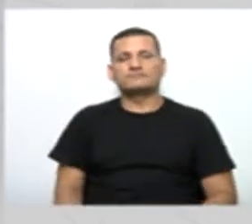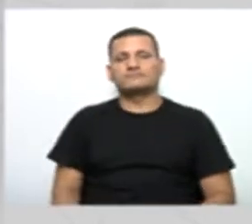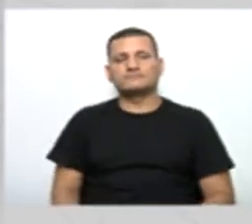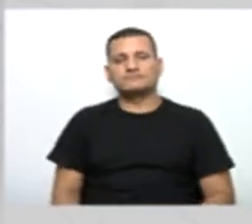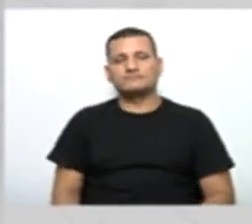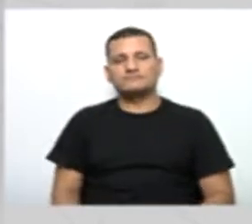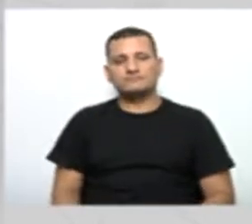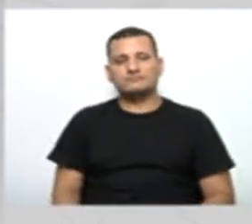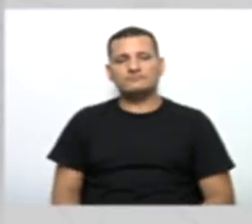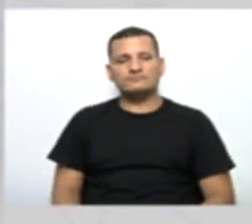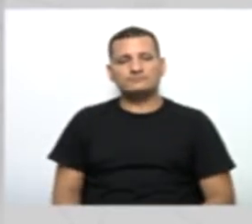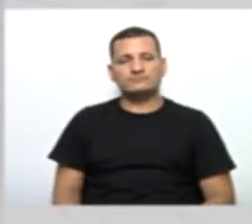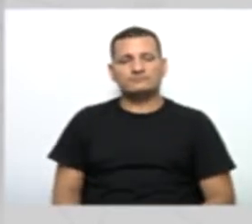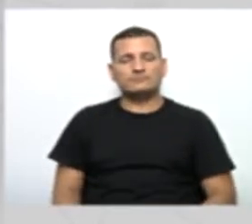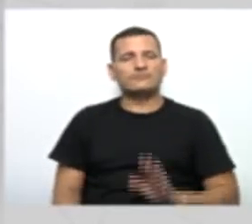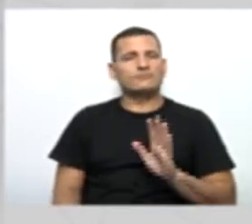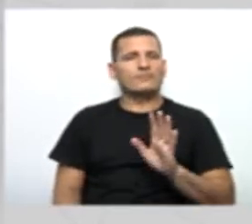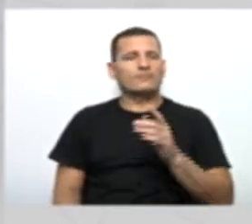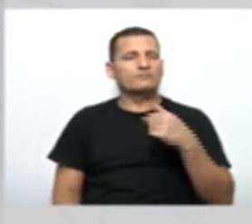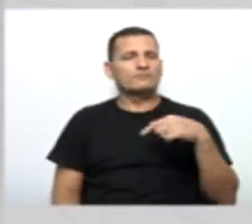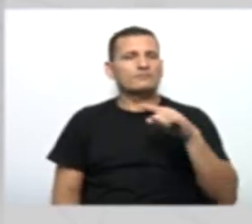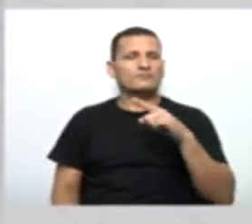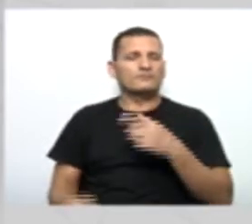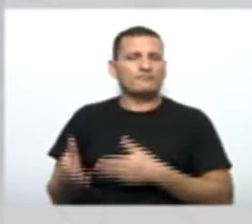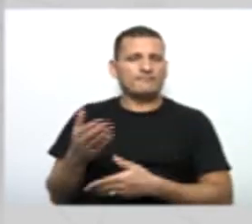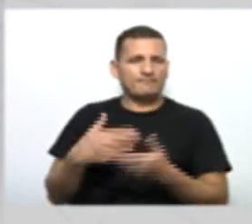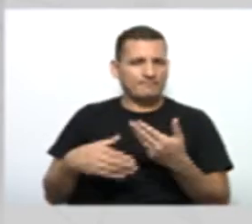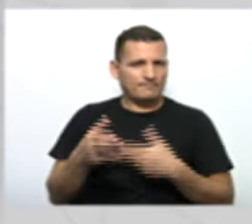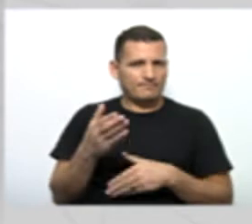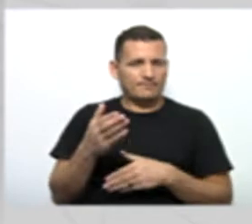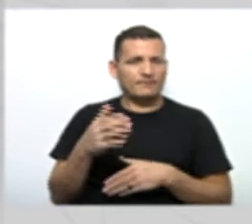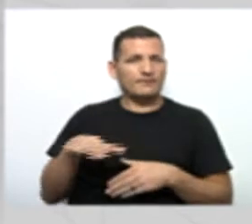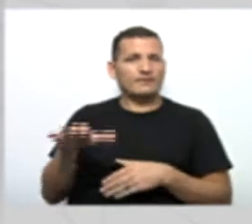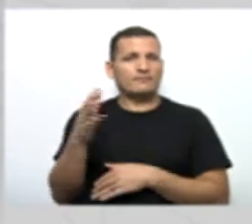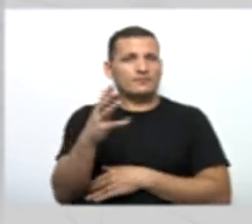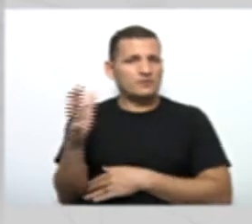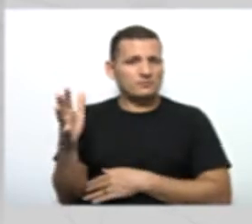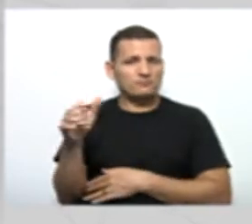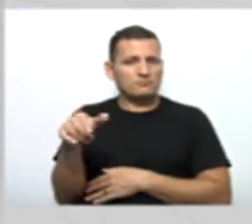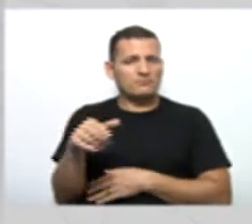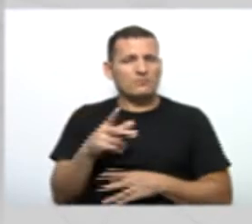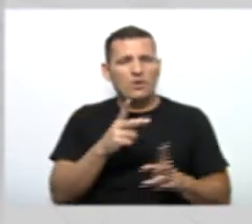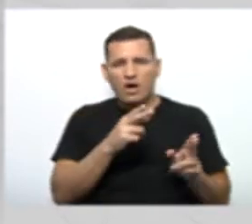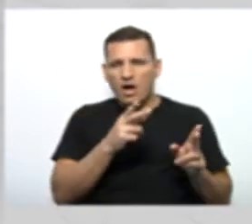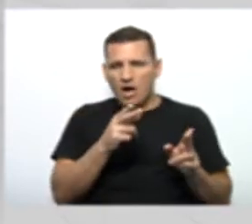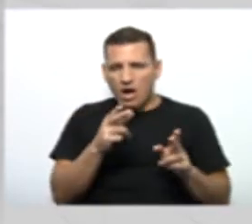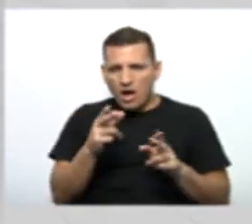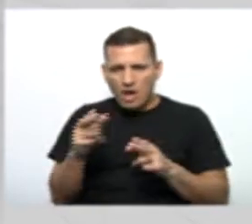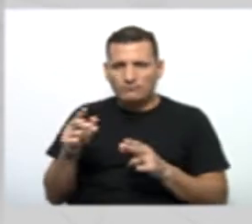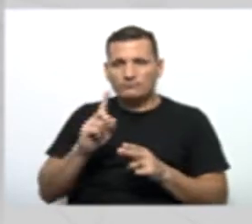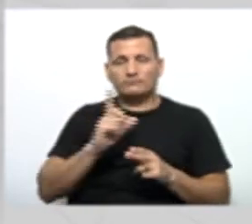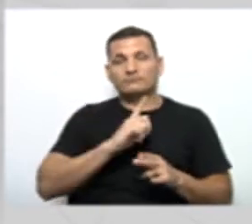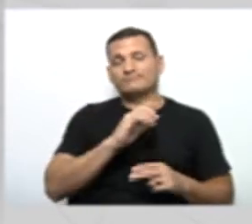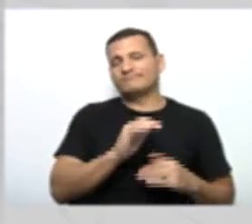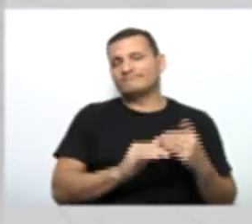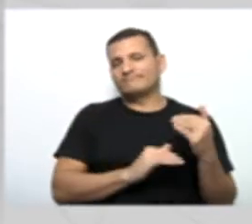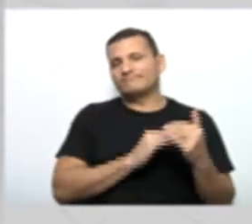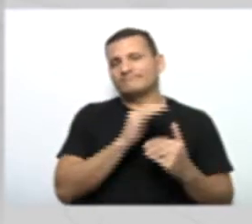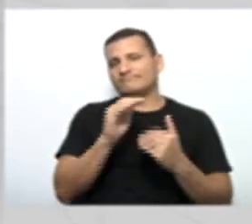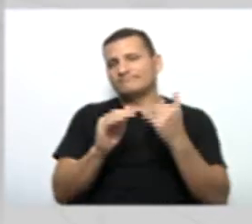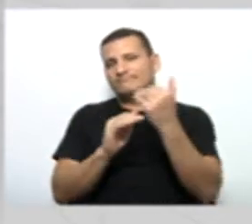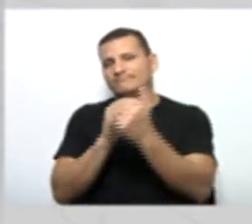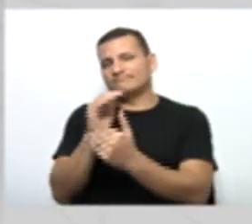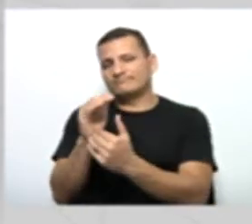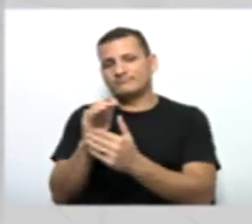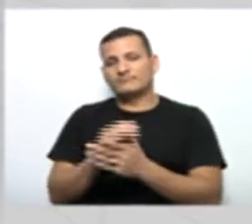Mas a nossa relação com o meio ambiente não foi sempre igual. Ela foi evoluindo com o passar do tempo. No primeiro